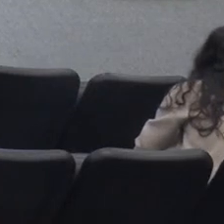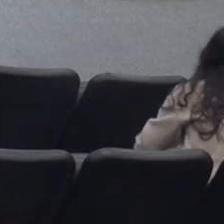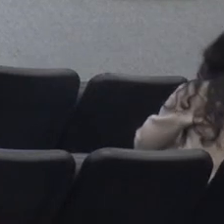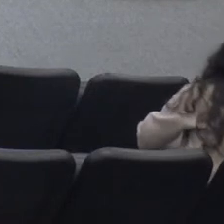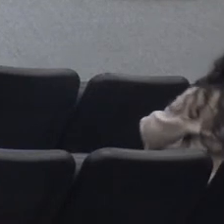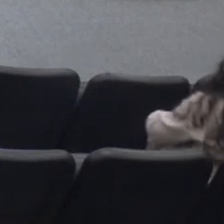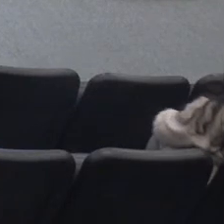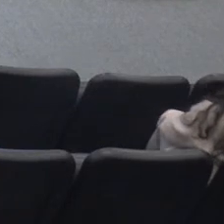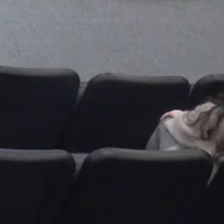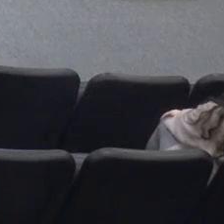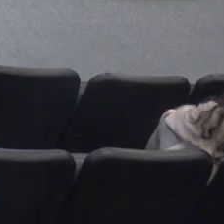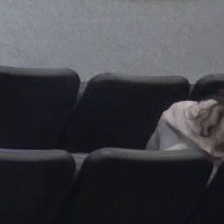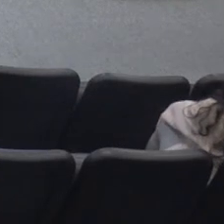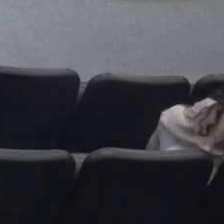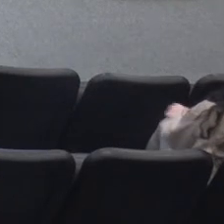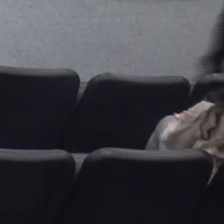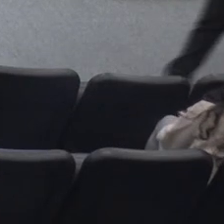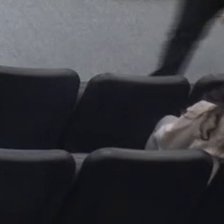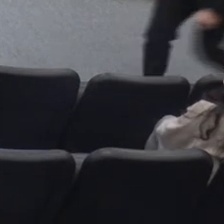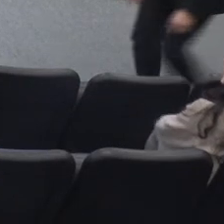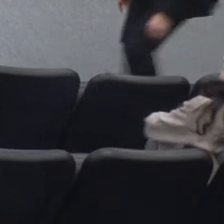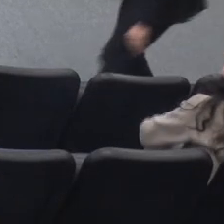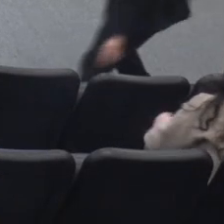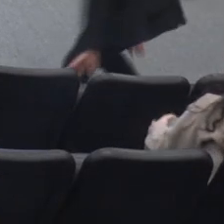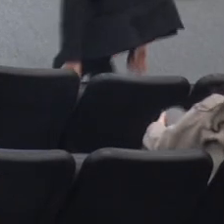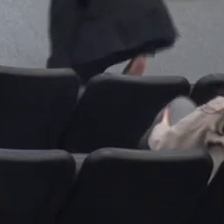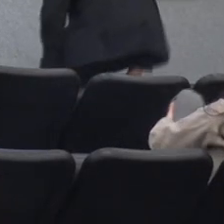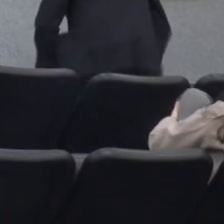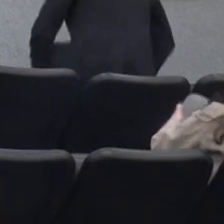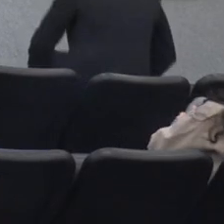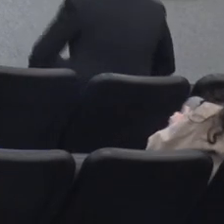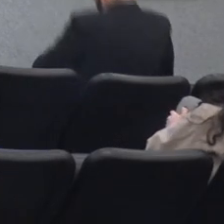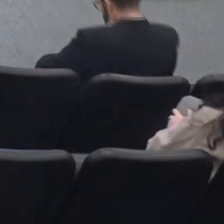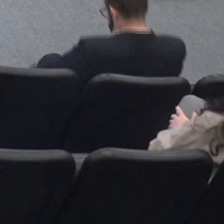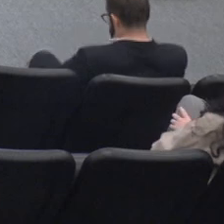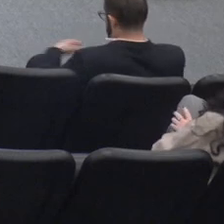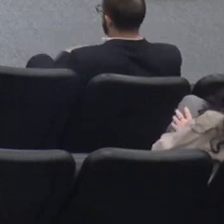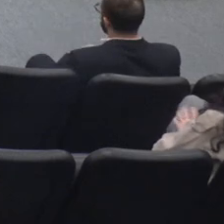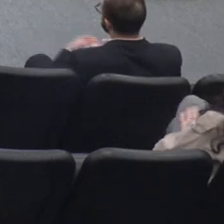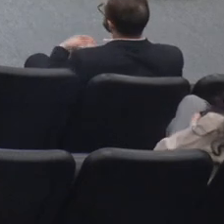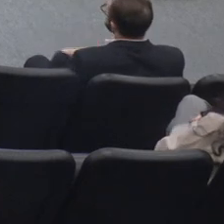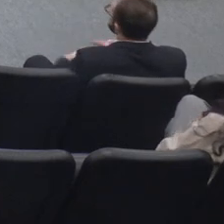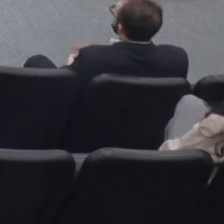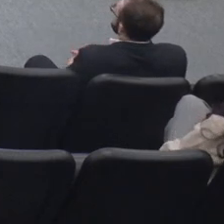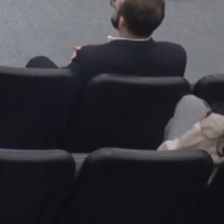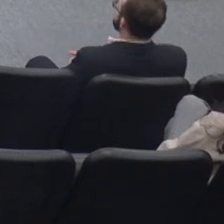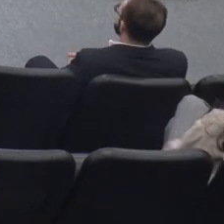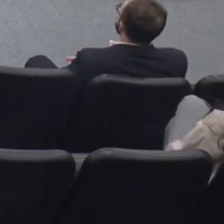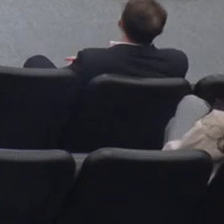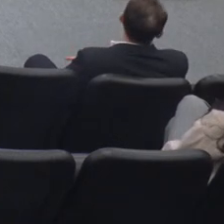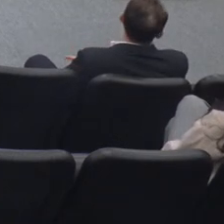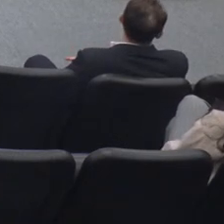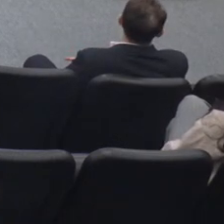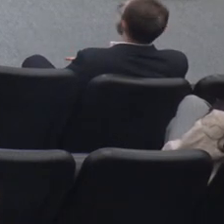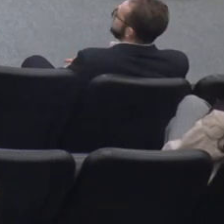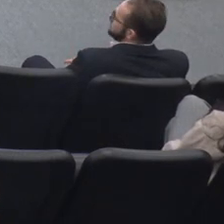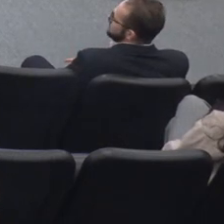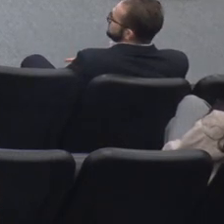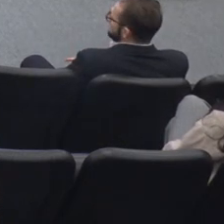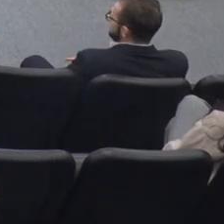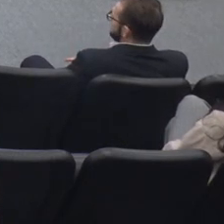este evento tem por objetivo capacitar os participantes A identificar e combater práticas corruptas no